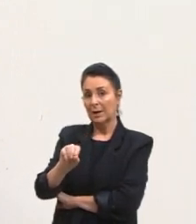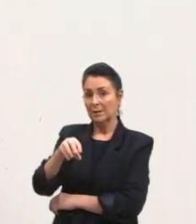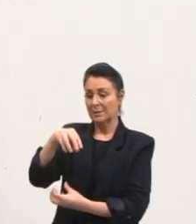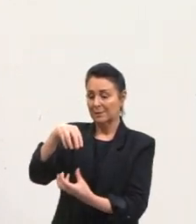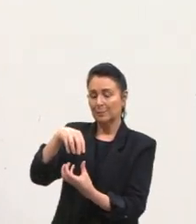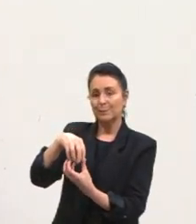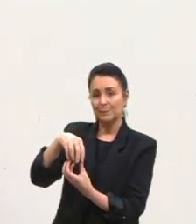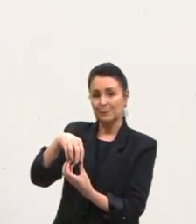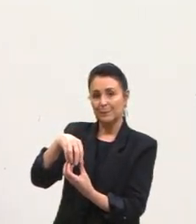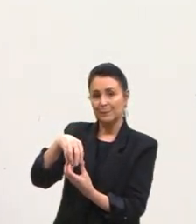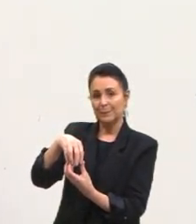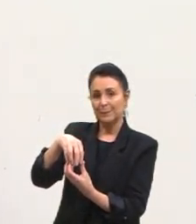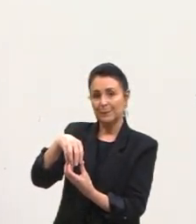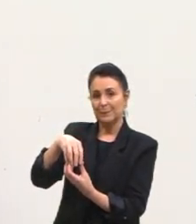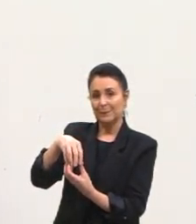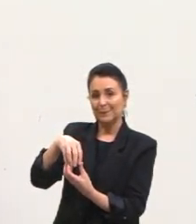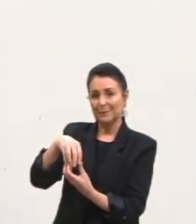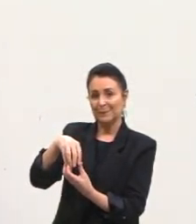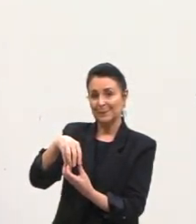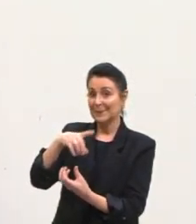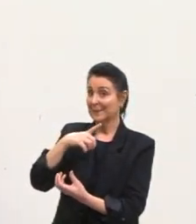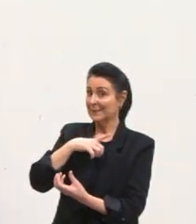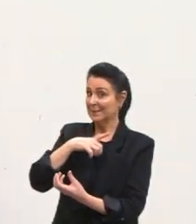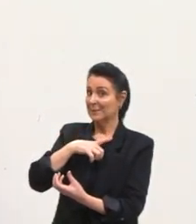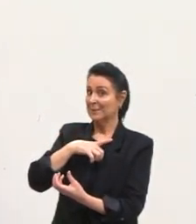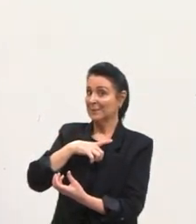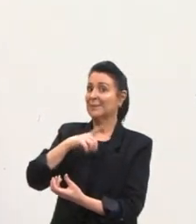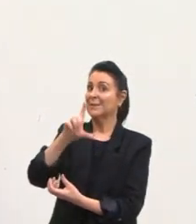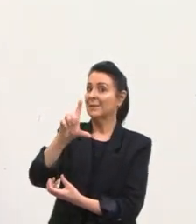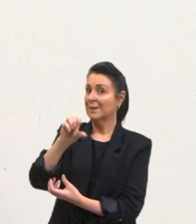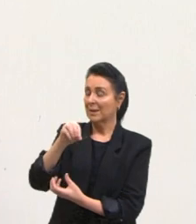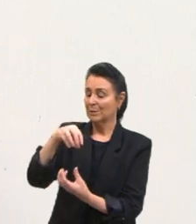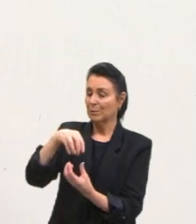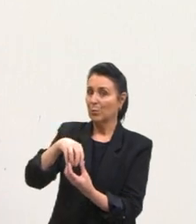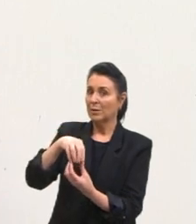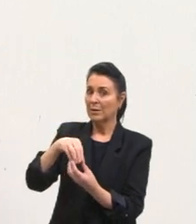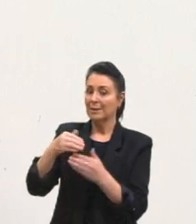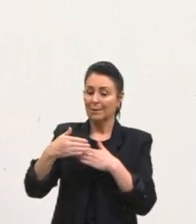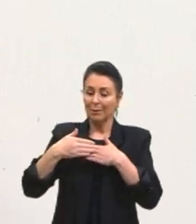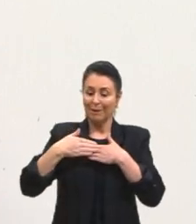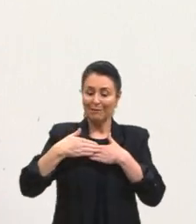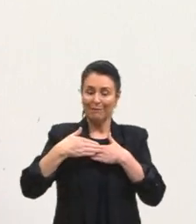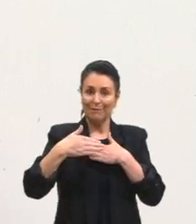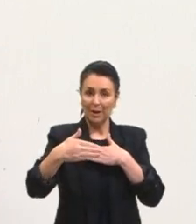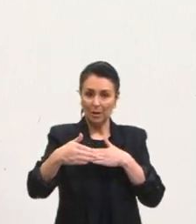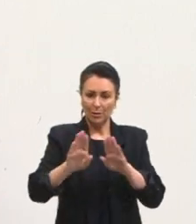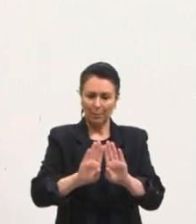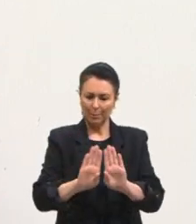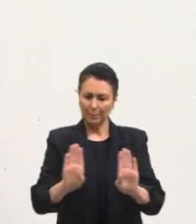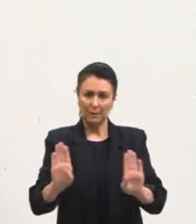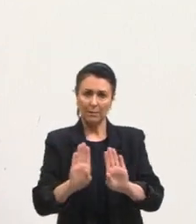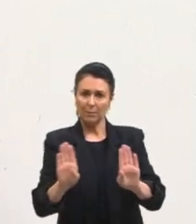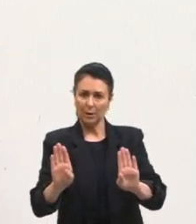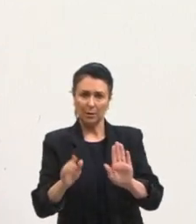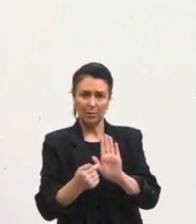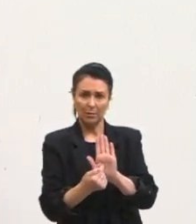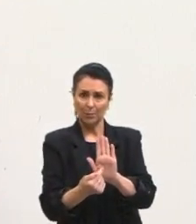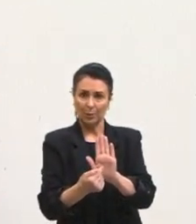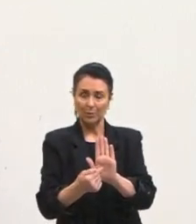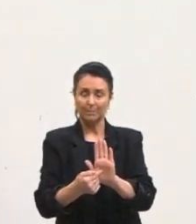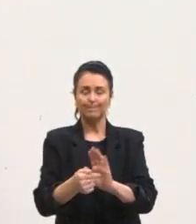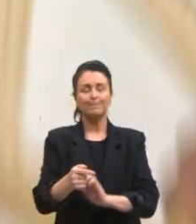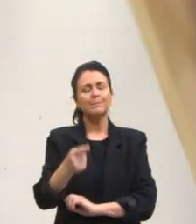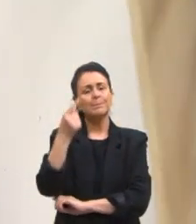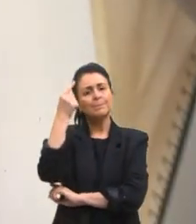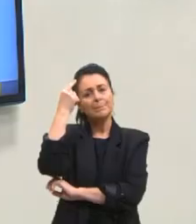1, 2, 3, 4, 5, 6, 7, 8, 9, 10. Temos 10 bolinhas dispostas na frente ali. Então, nós podemos pensar, então,